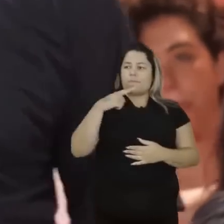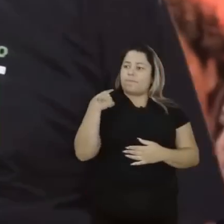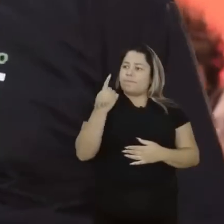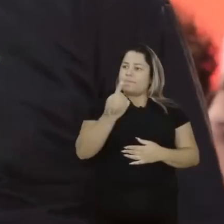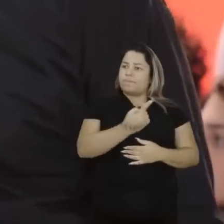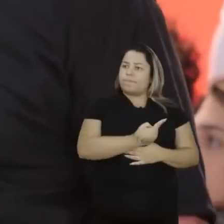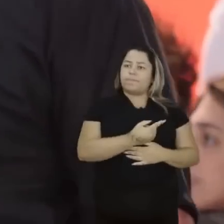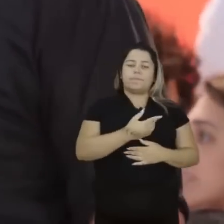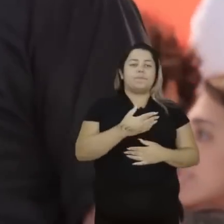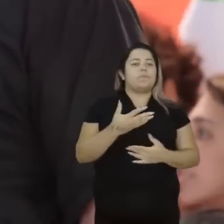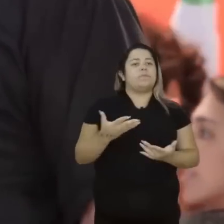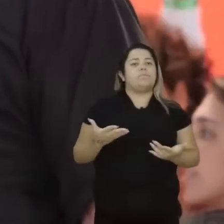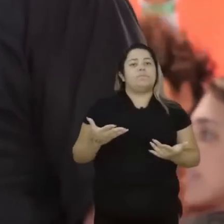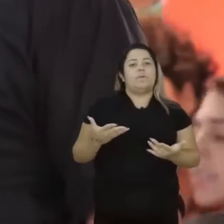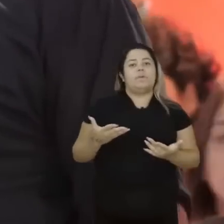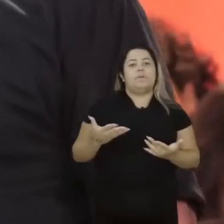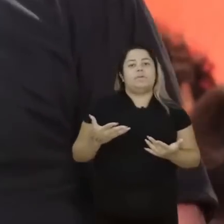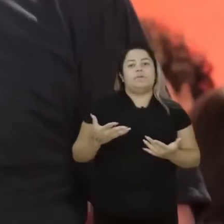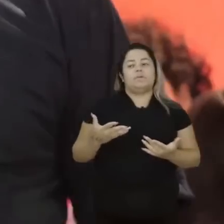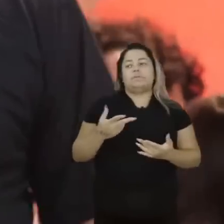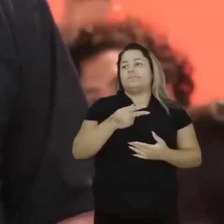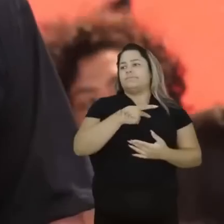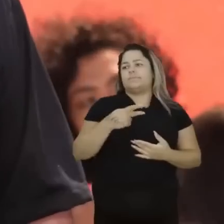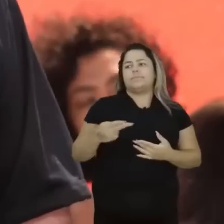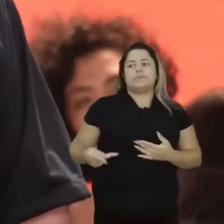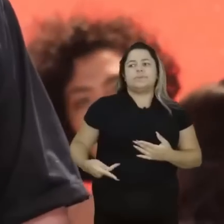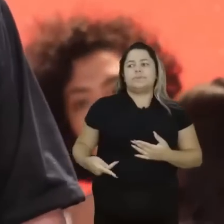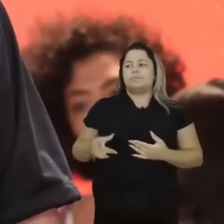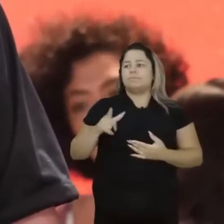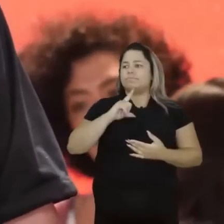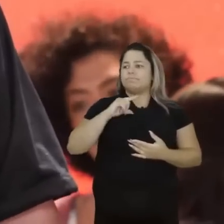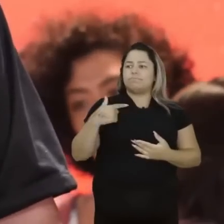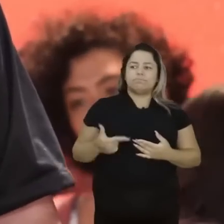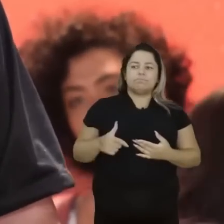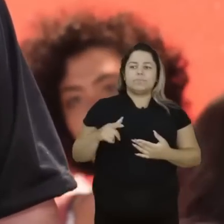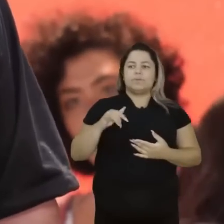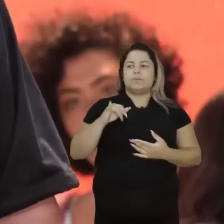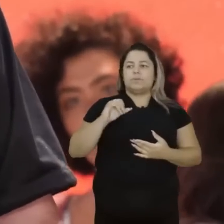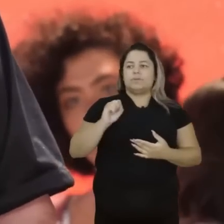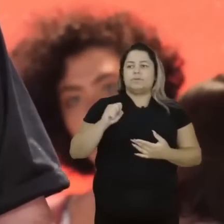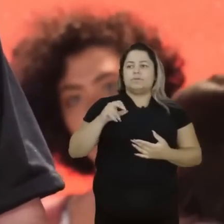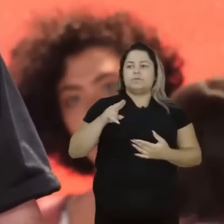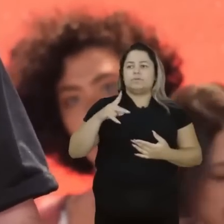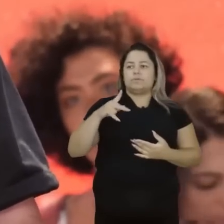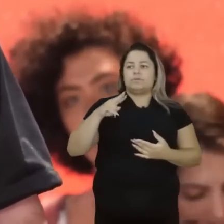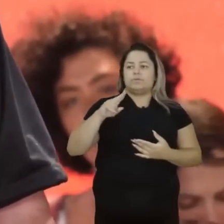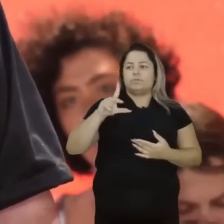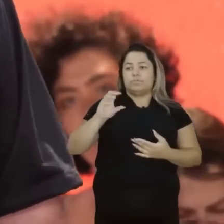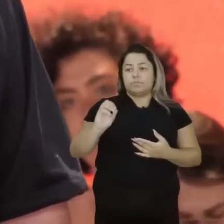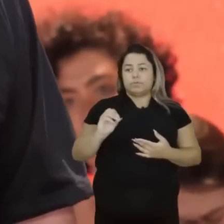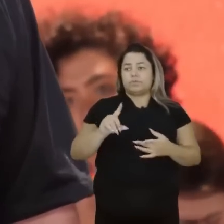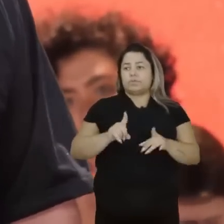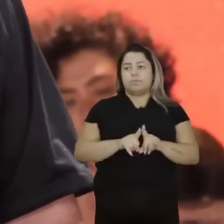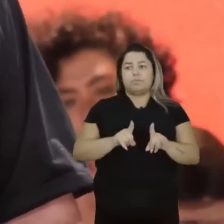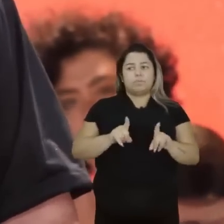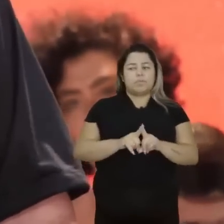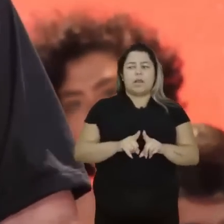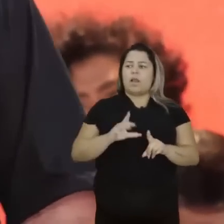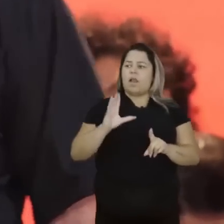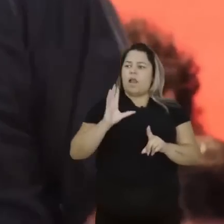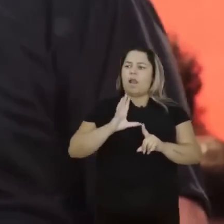de um governo que não tem escrúpulo para desaforar, para